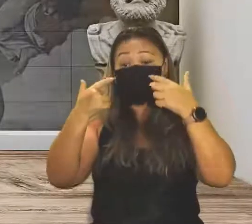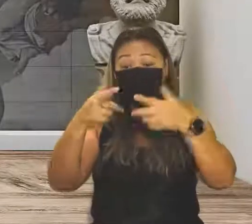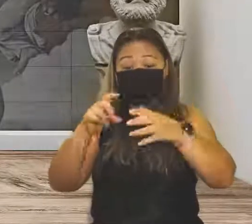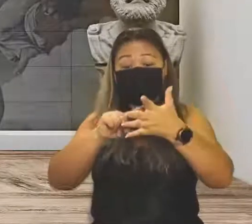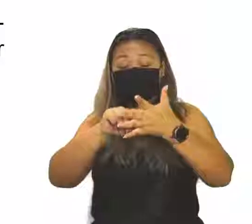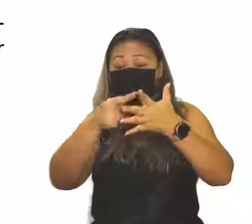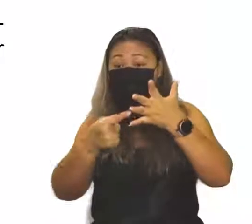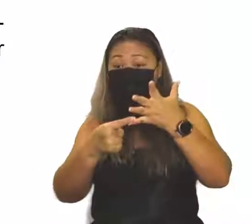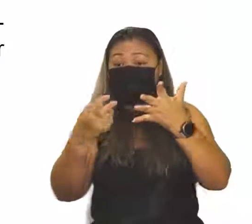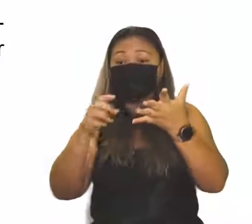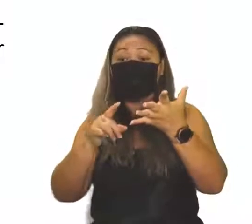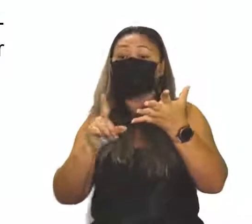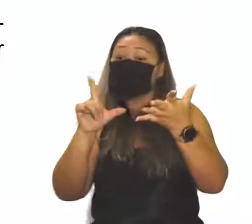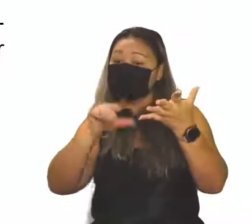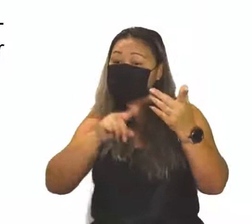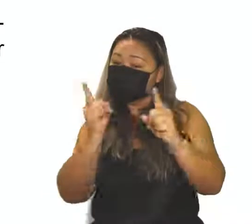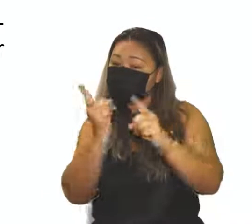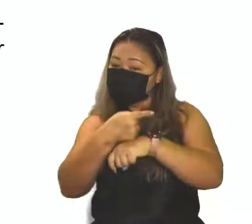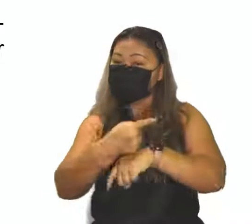olha lá.